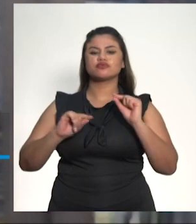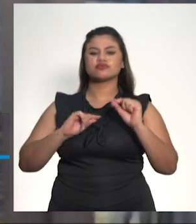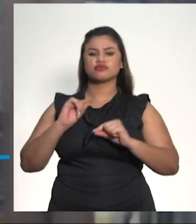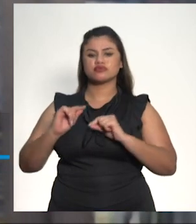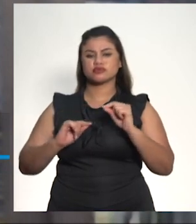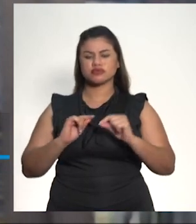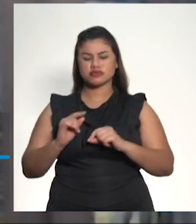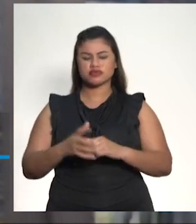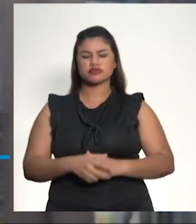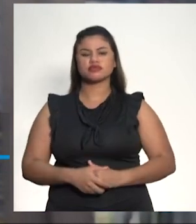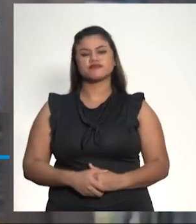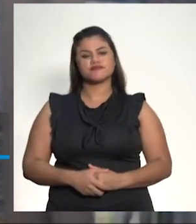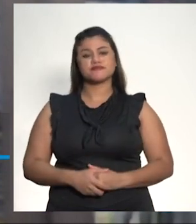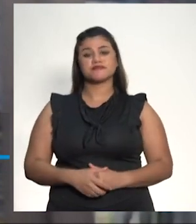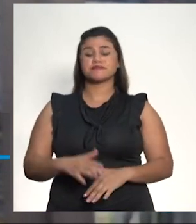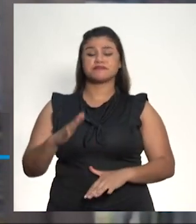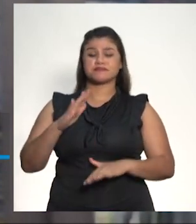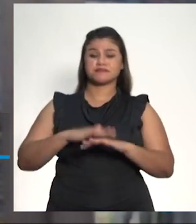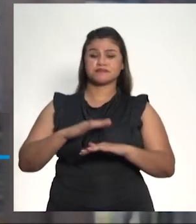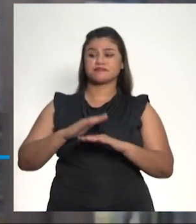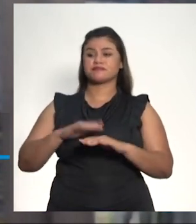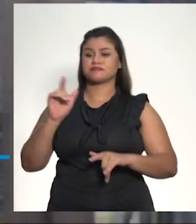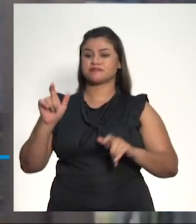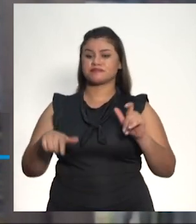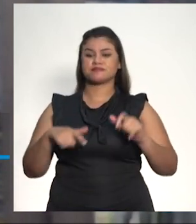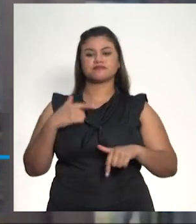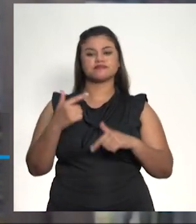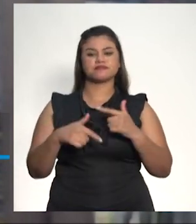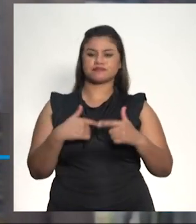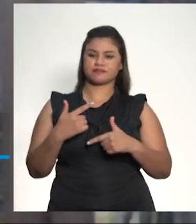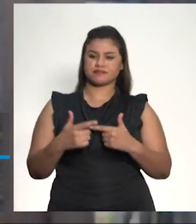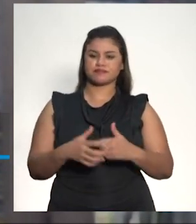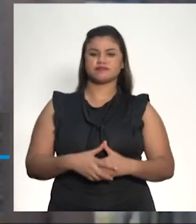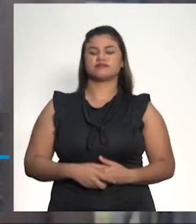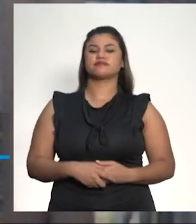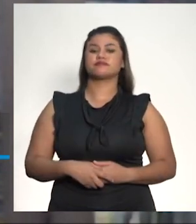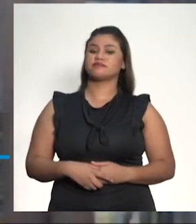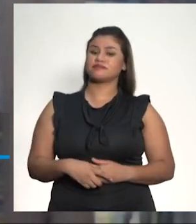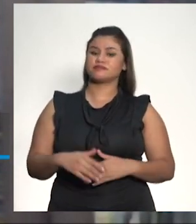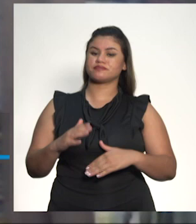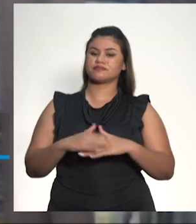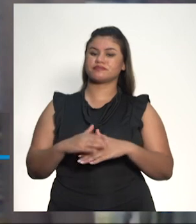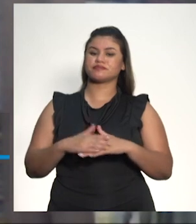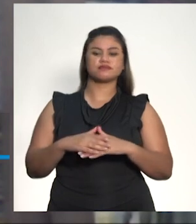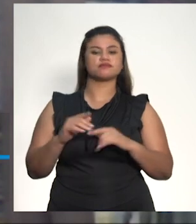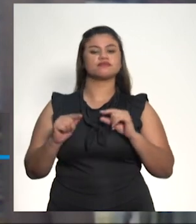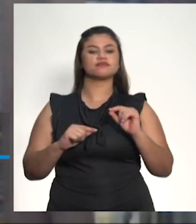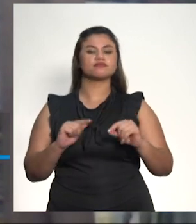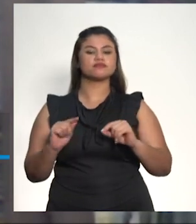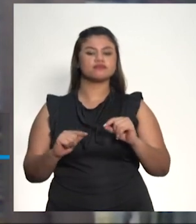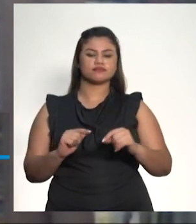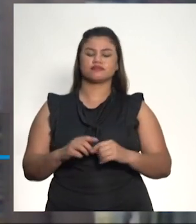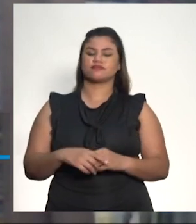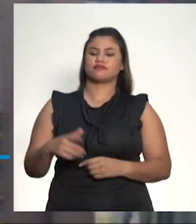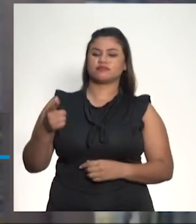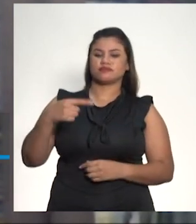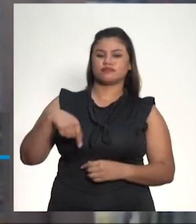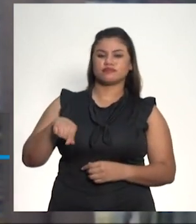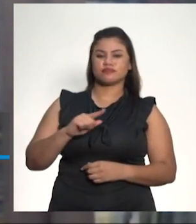a condição do trabalhador, não é, Fabiana? E a condição do trabalhador é que ele, né,